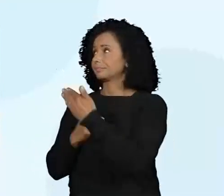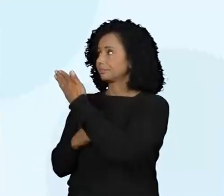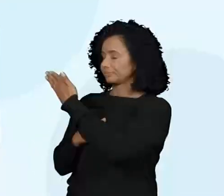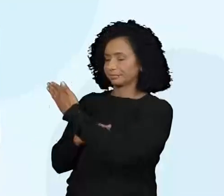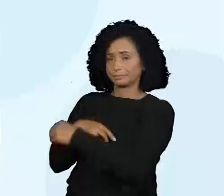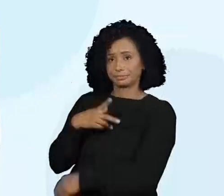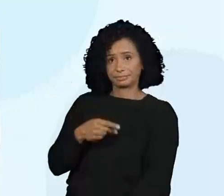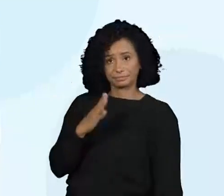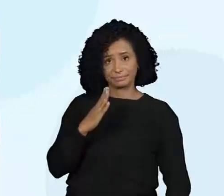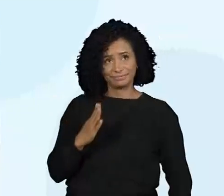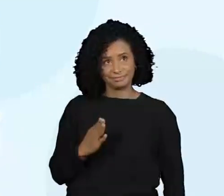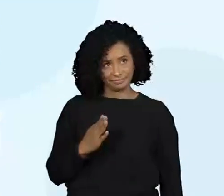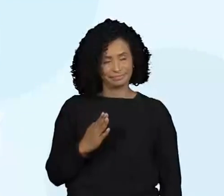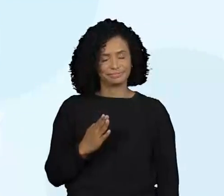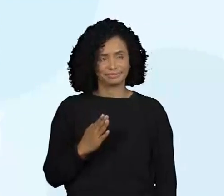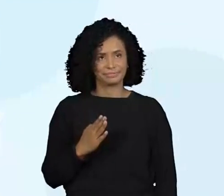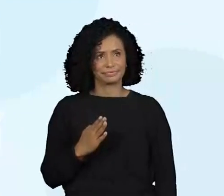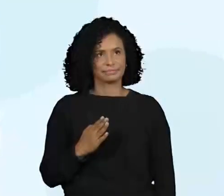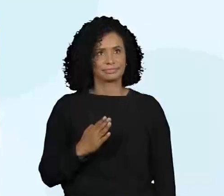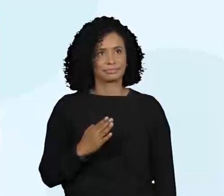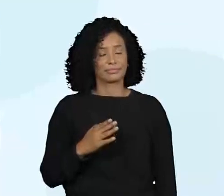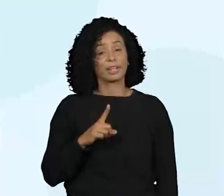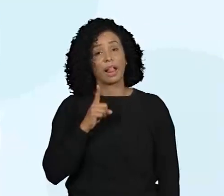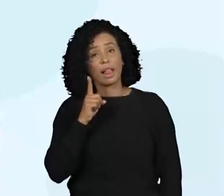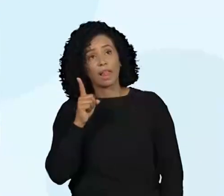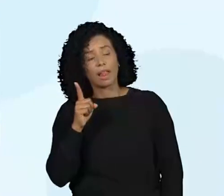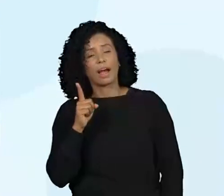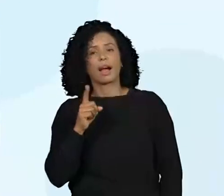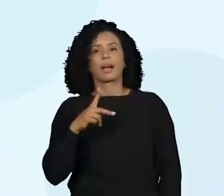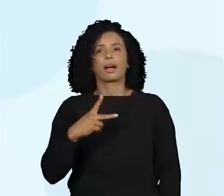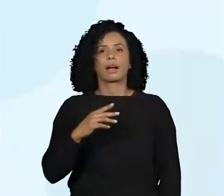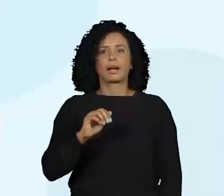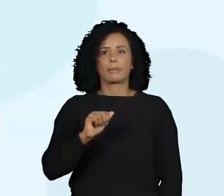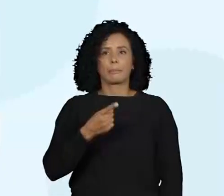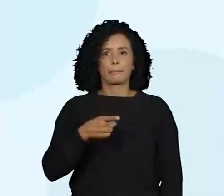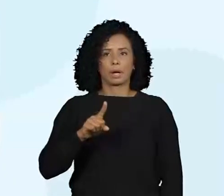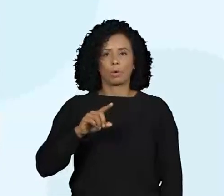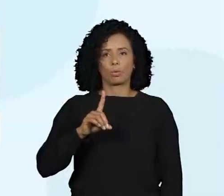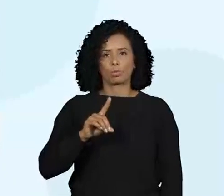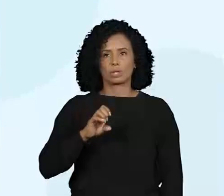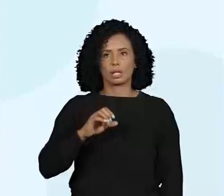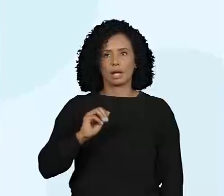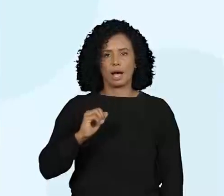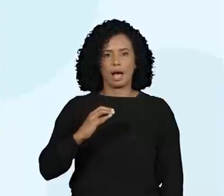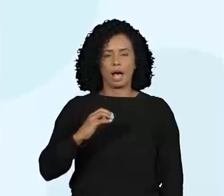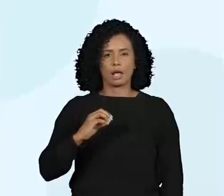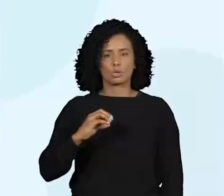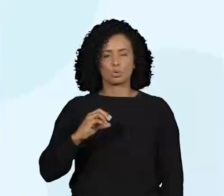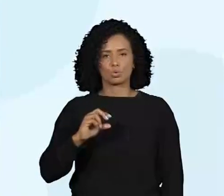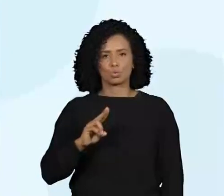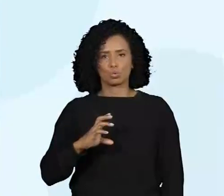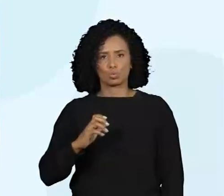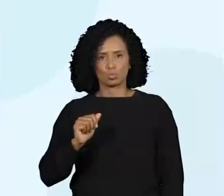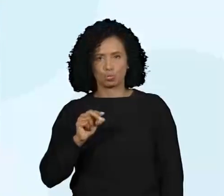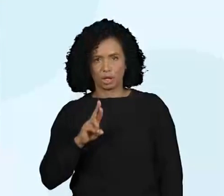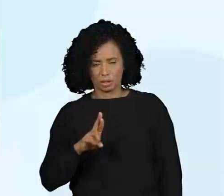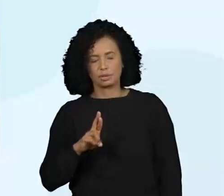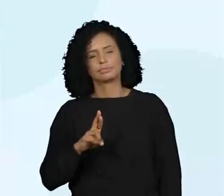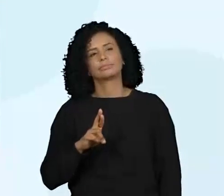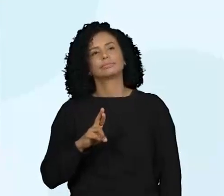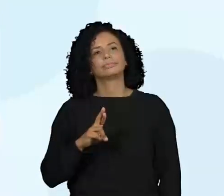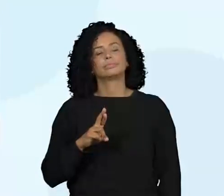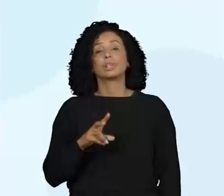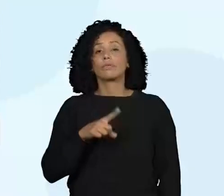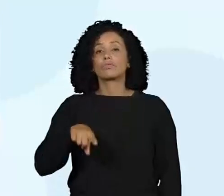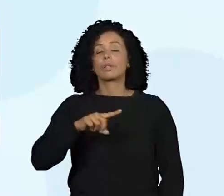do Pão de Açúcar. Então, nos ajuda a chegar de um ponto a outro preso em cabos. A gente